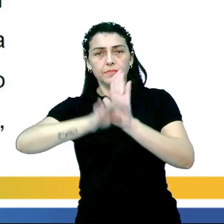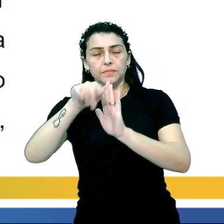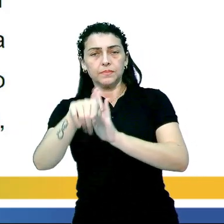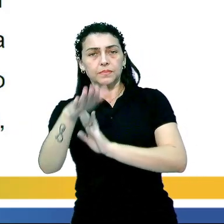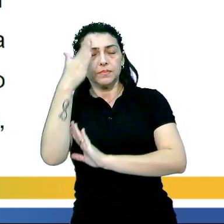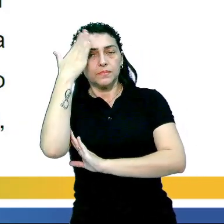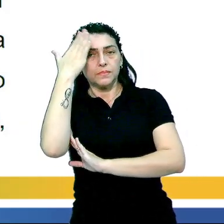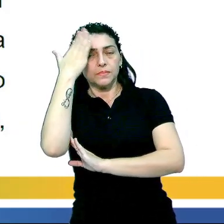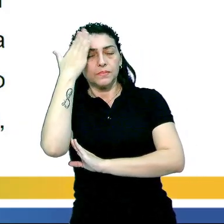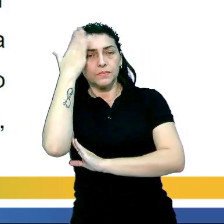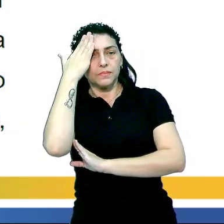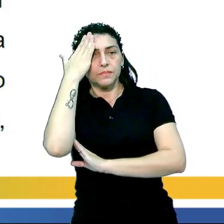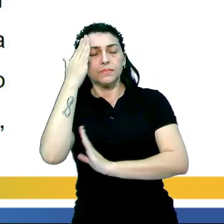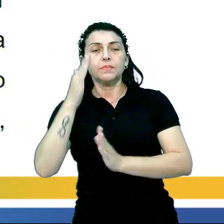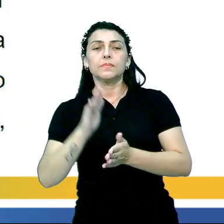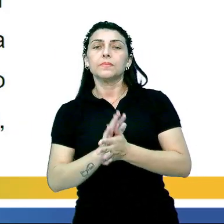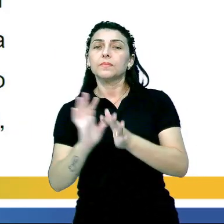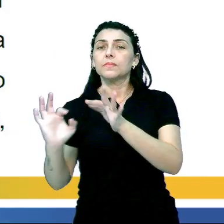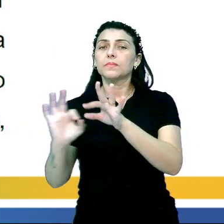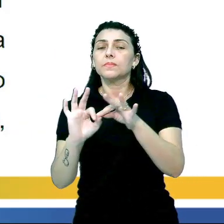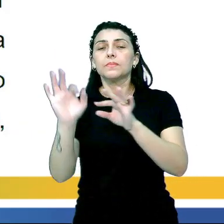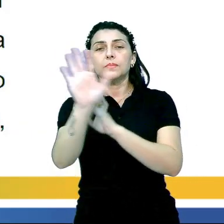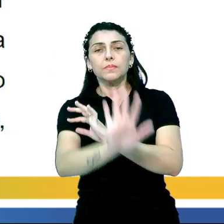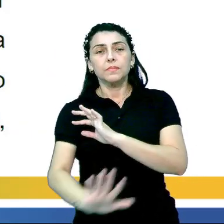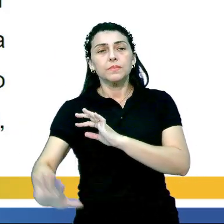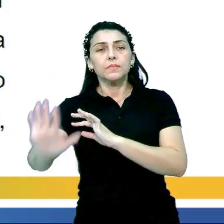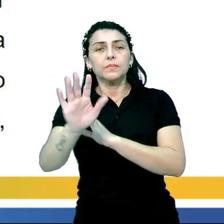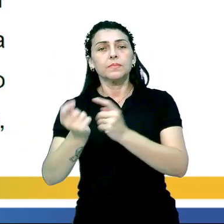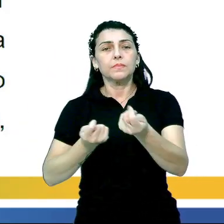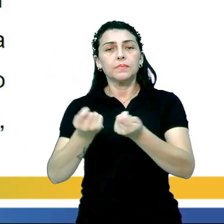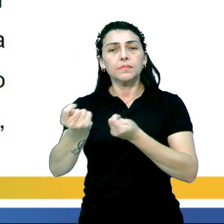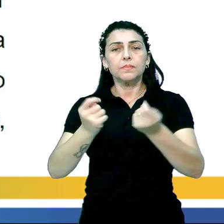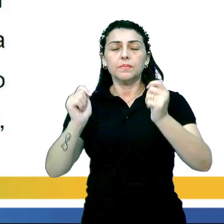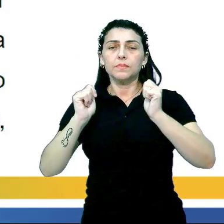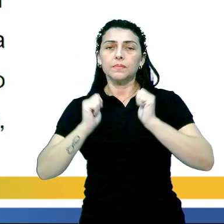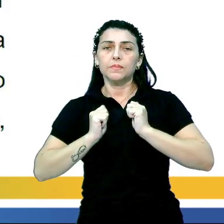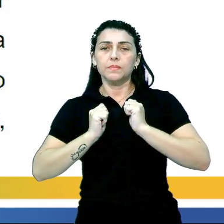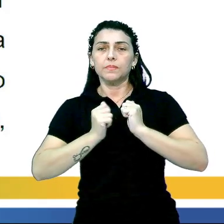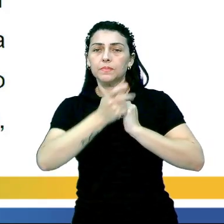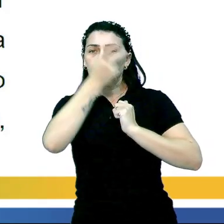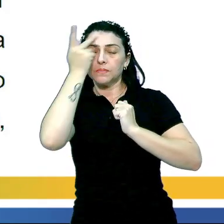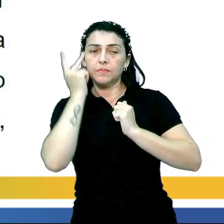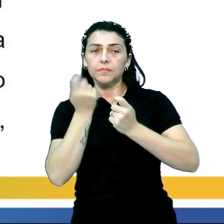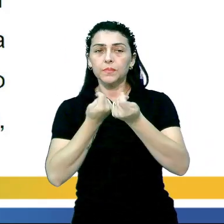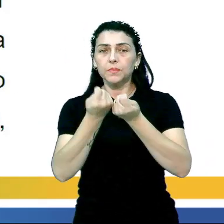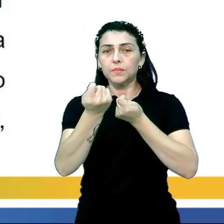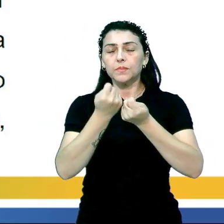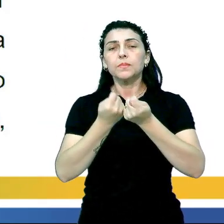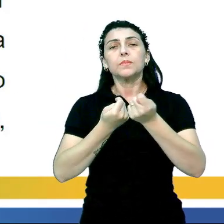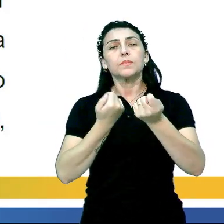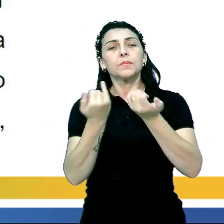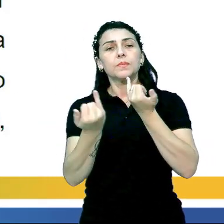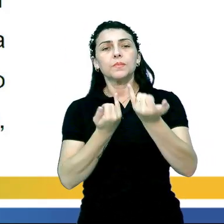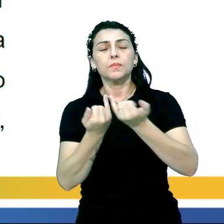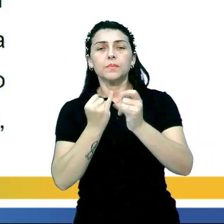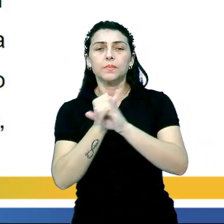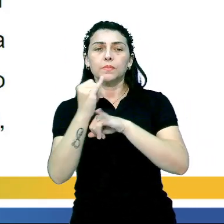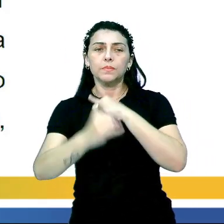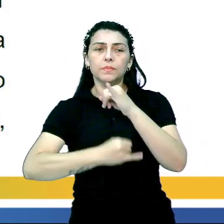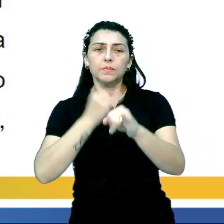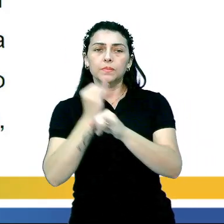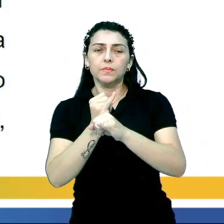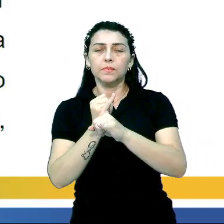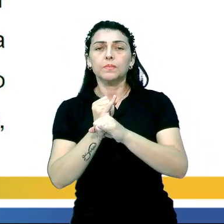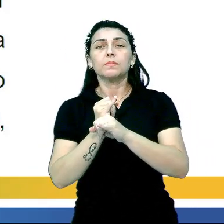você entenda ele no contexto geral. Manipulação do comportamento dos usuários pelo controle de dados na